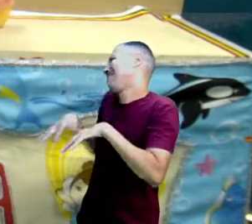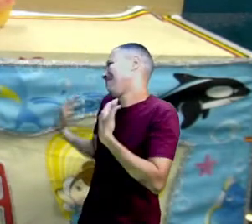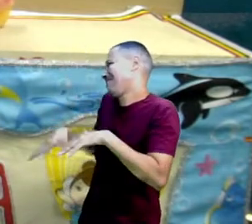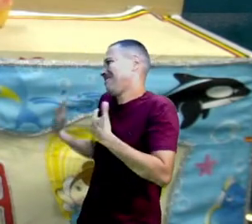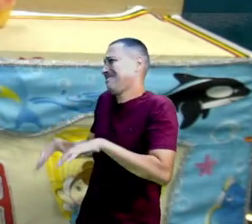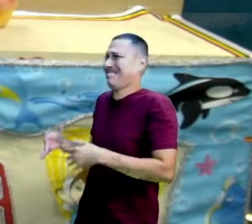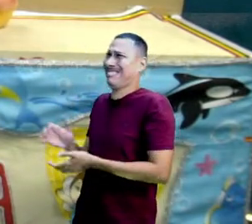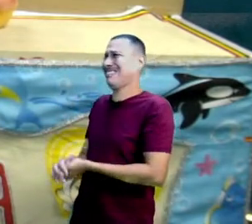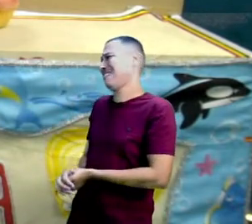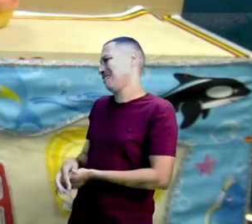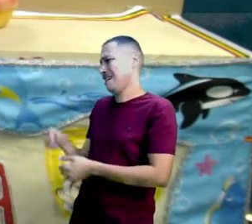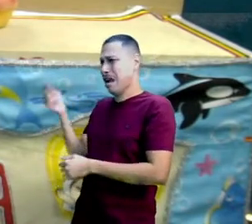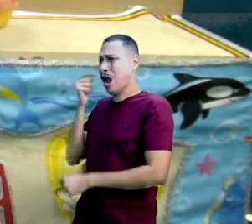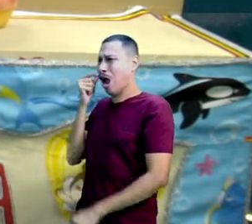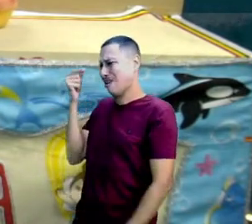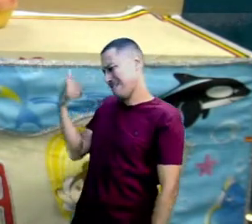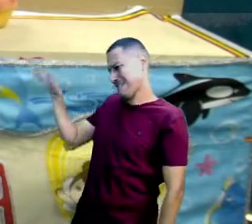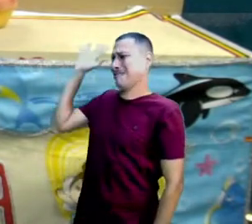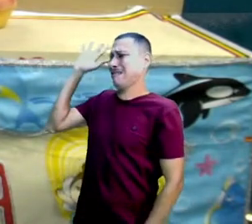Ai, pai.